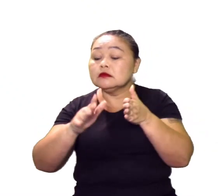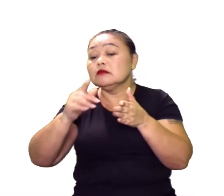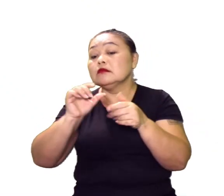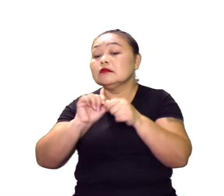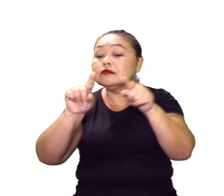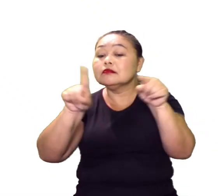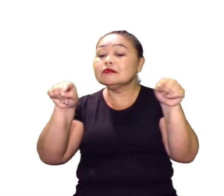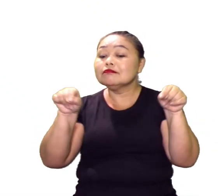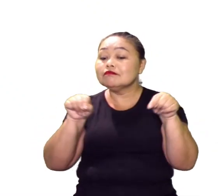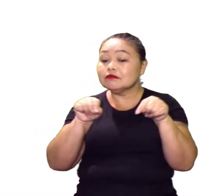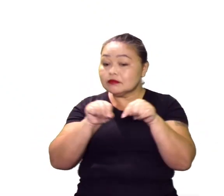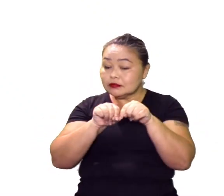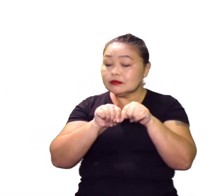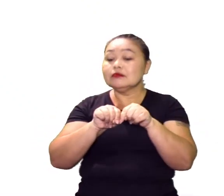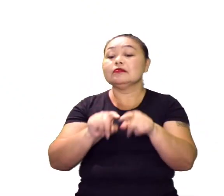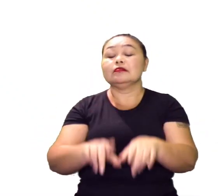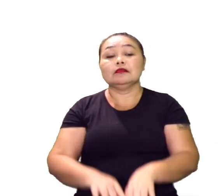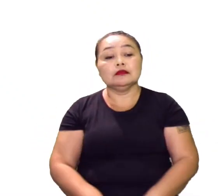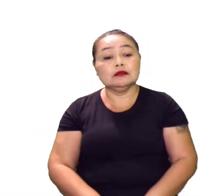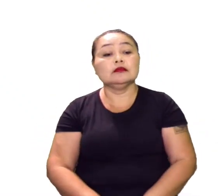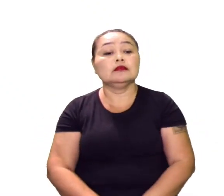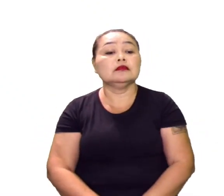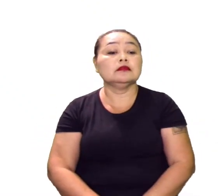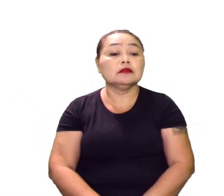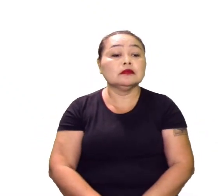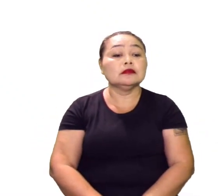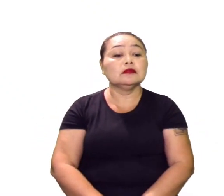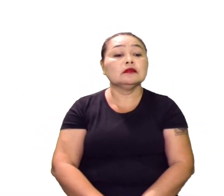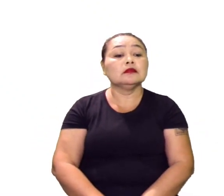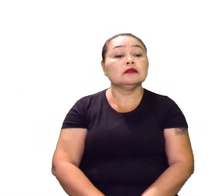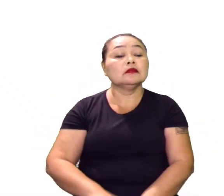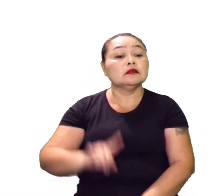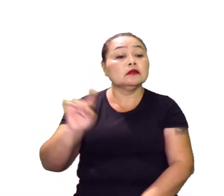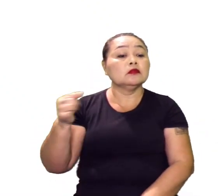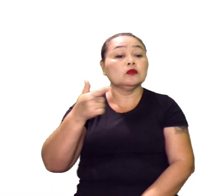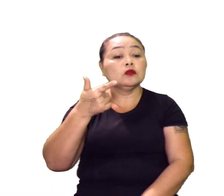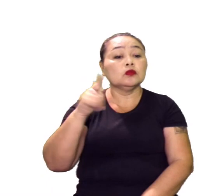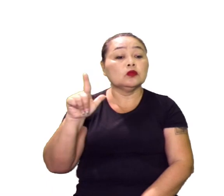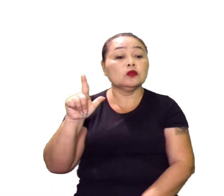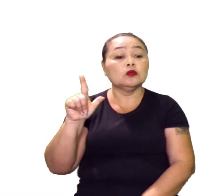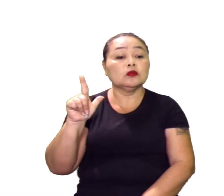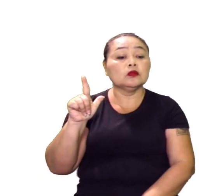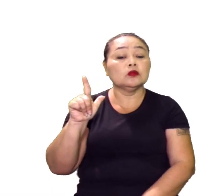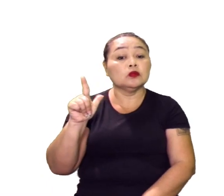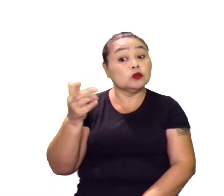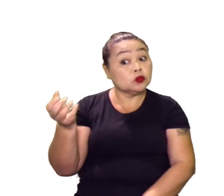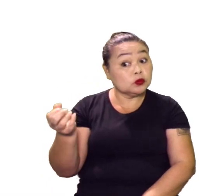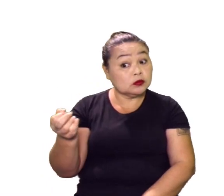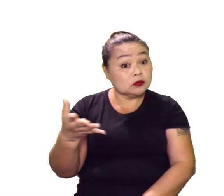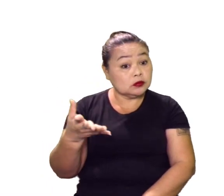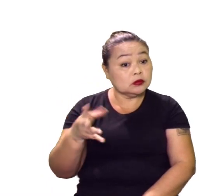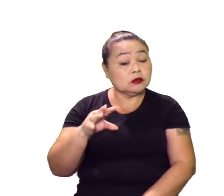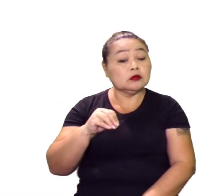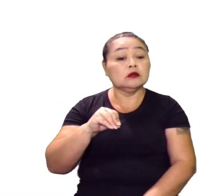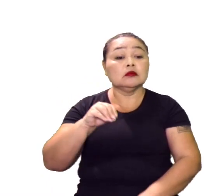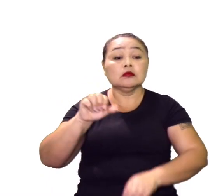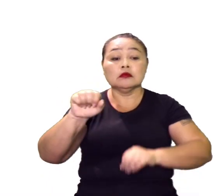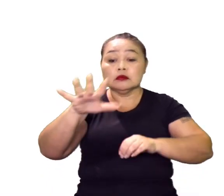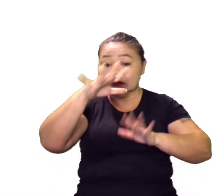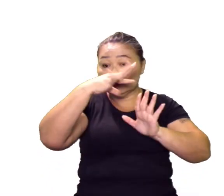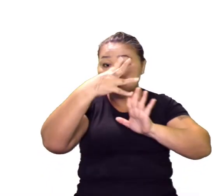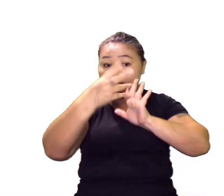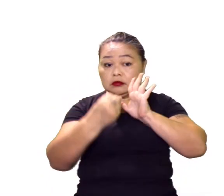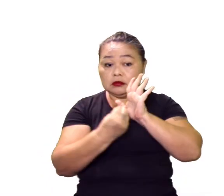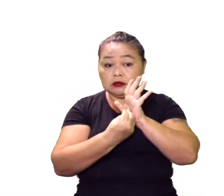fluvio-lacustre, ou seja, rios e lagos. Perfeito. Outro tipo de relevo novo é os tabuleiros da